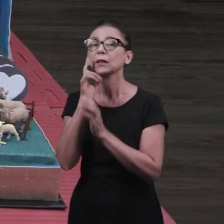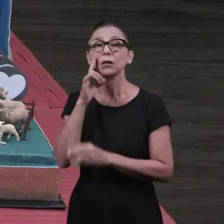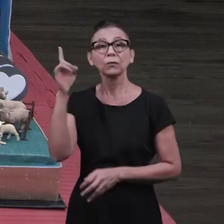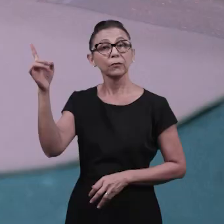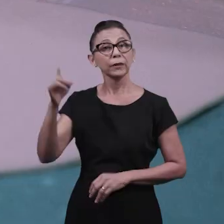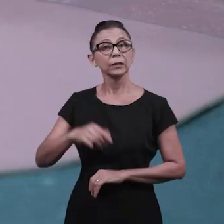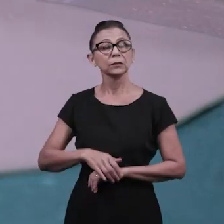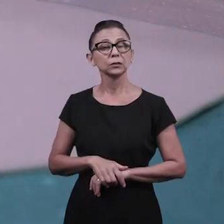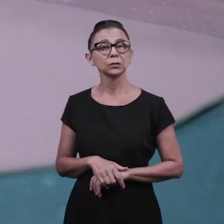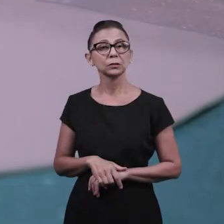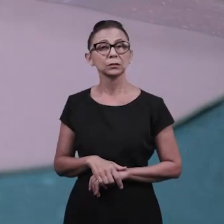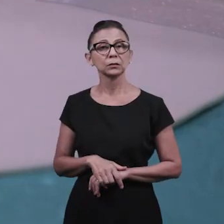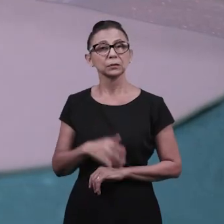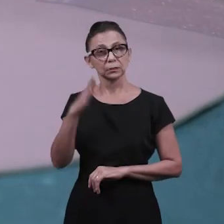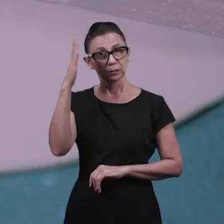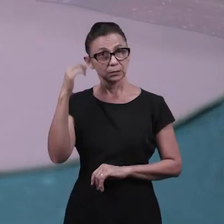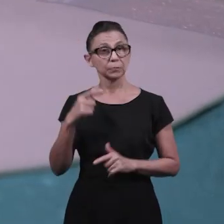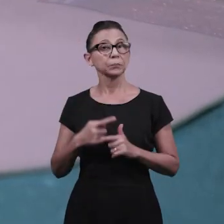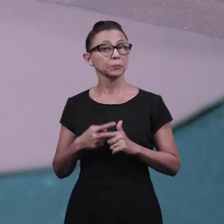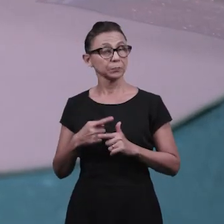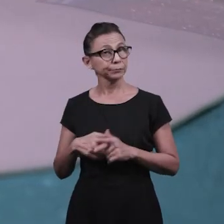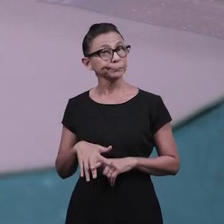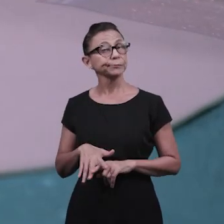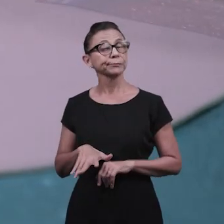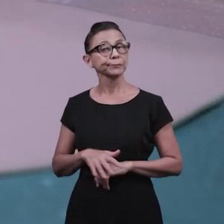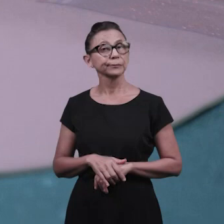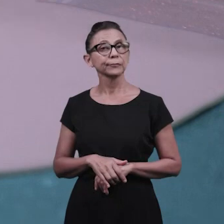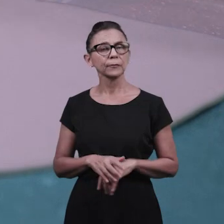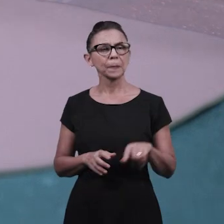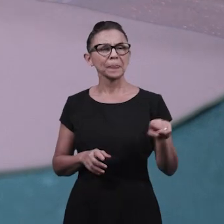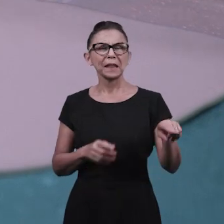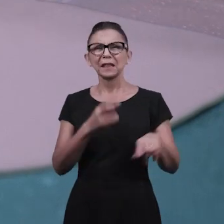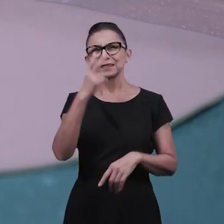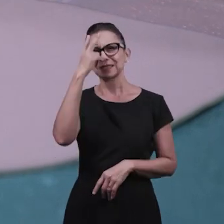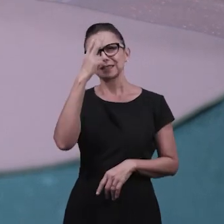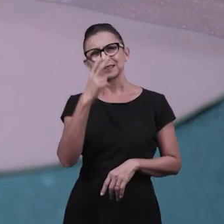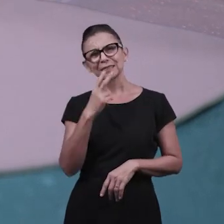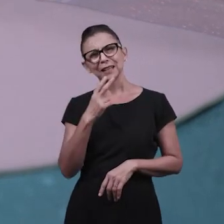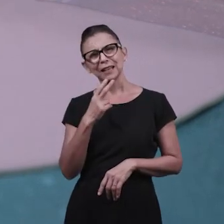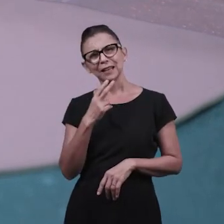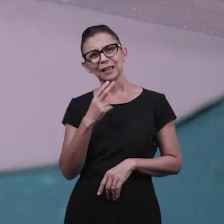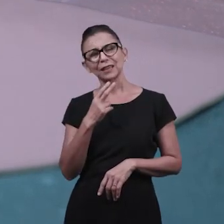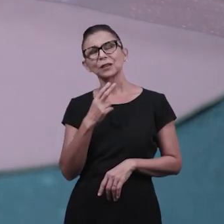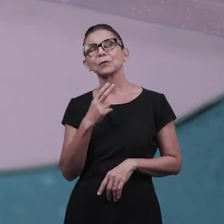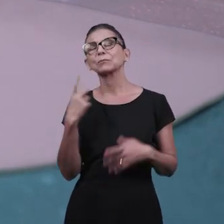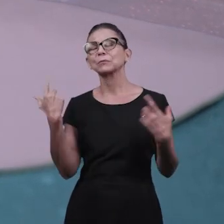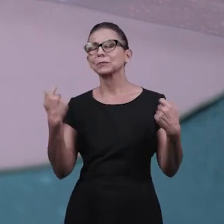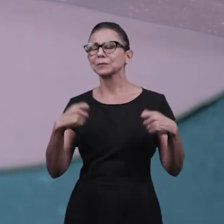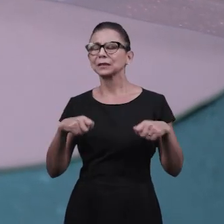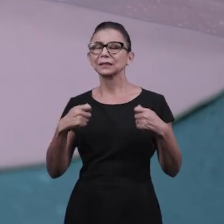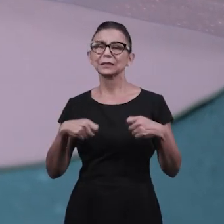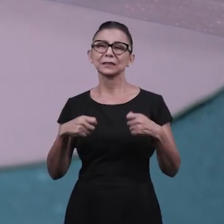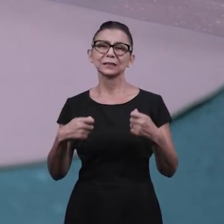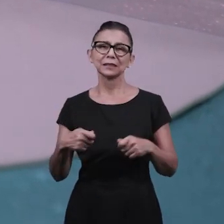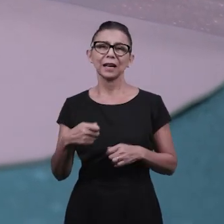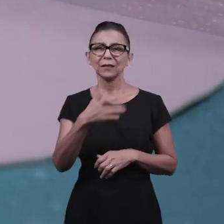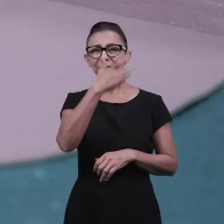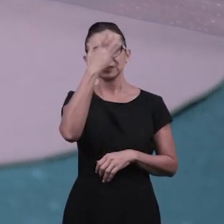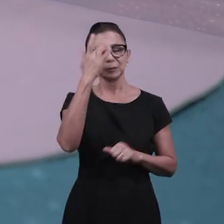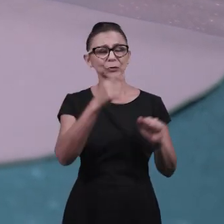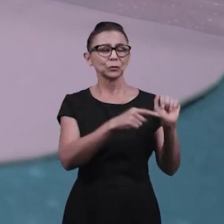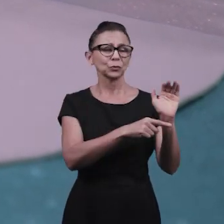vejam. Sabem por que ele fazia isso? Porque ele era cego e precisava da ajuda